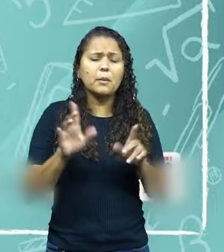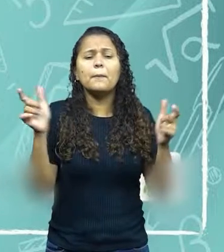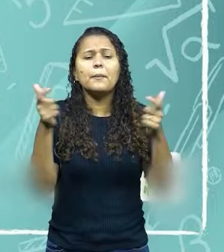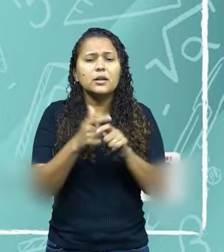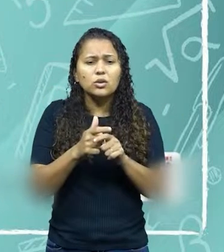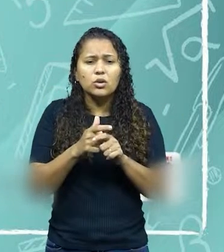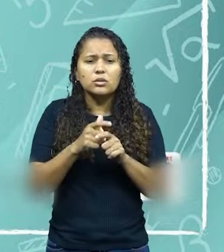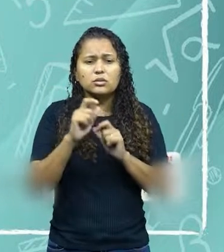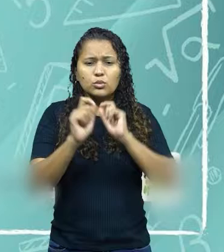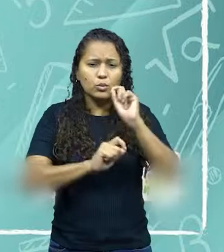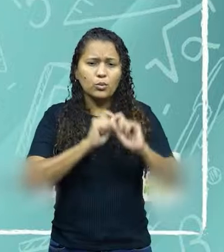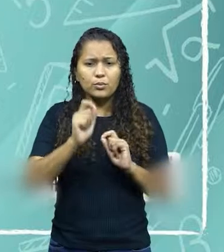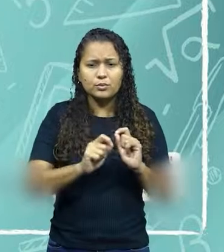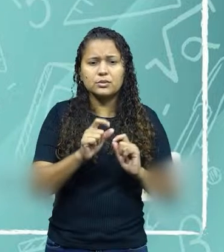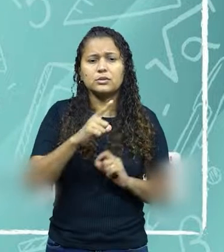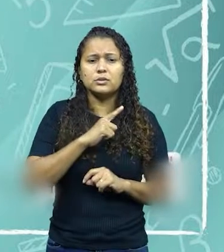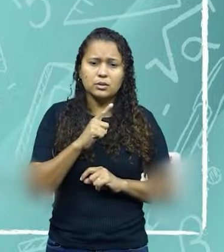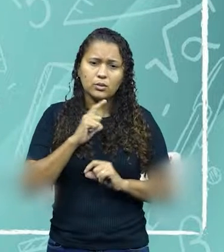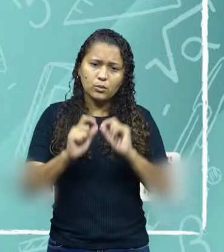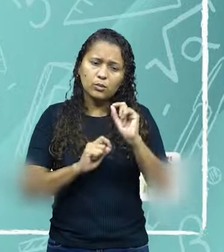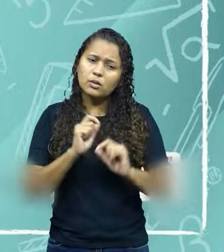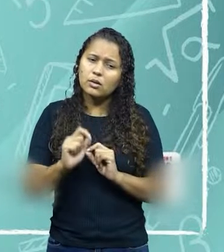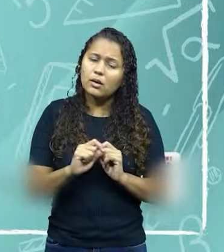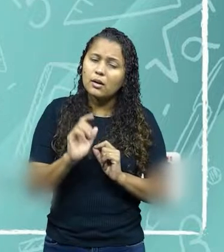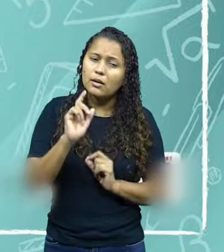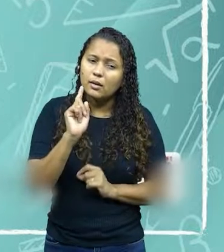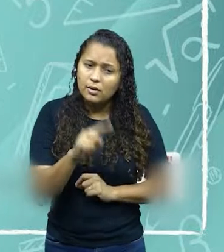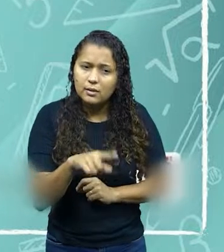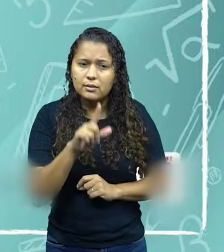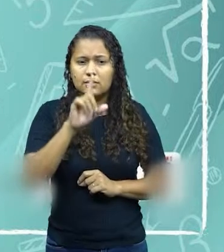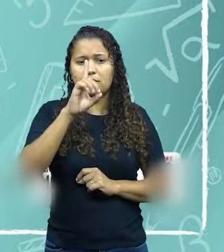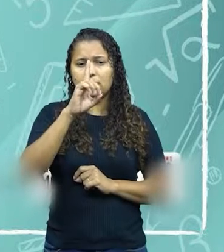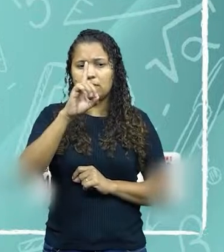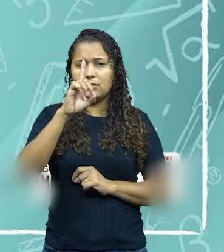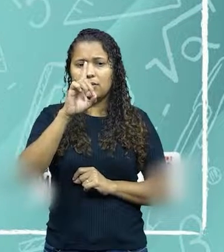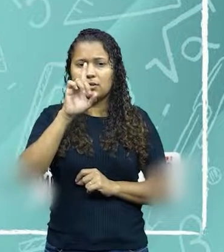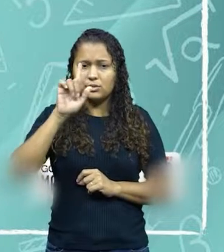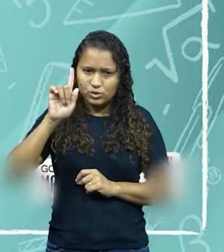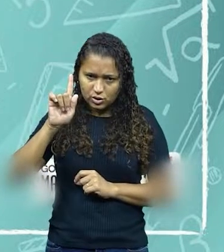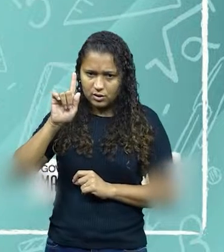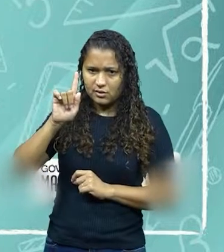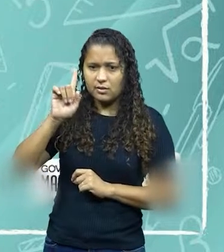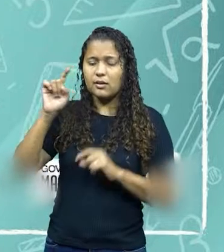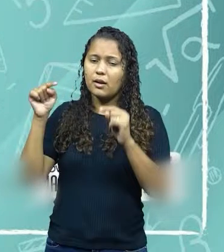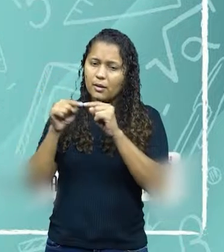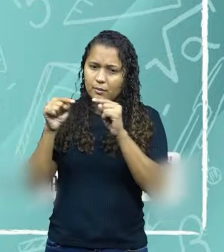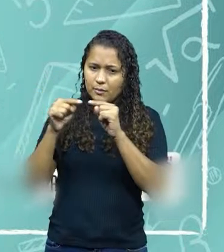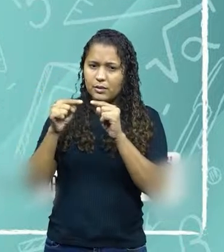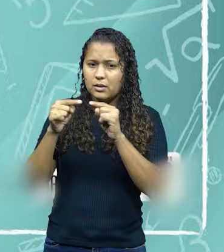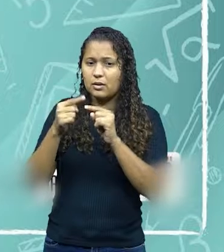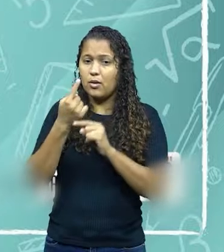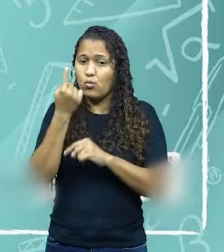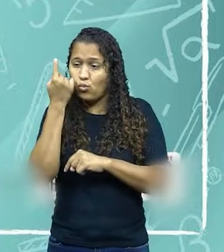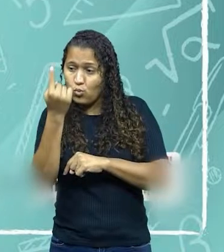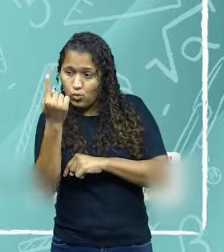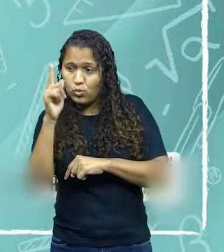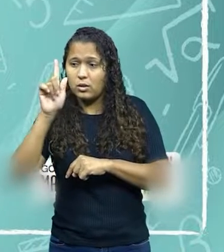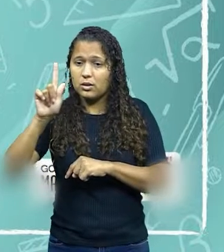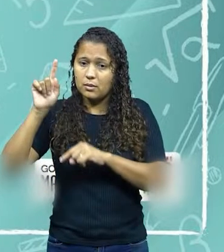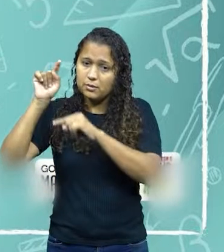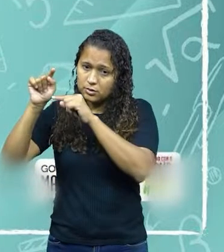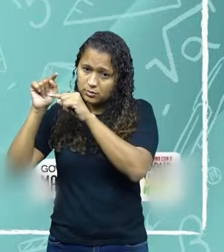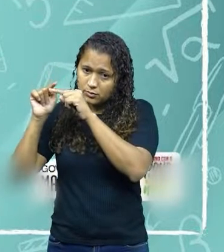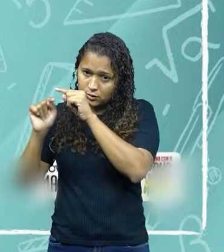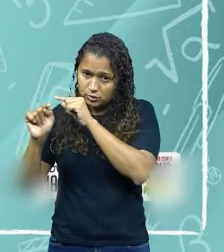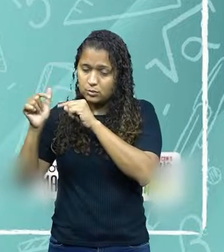medidas menores? Nós temos, para medidas menores, o decigrama, que corresponde a 1 grama dividido